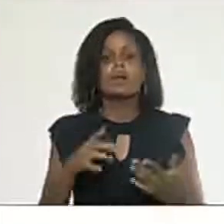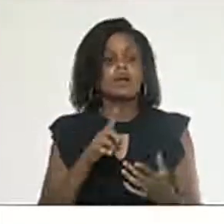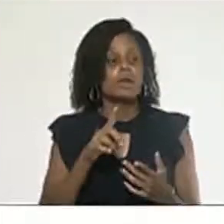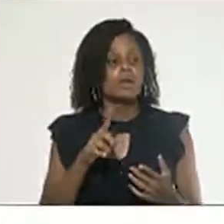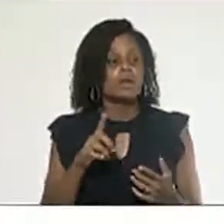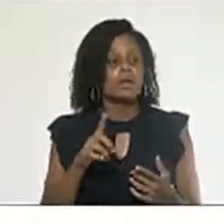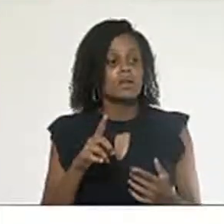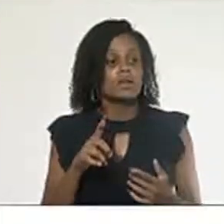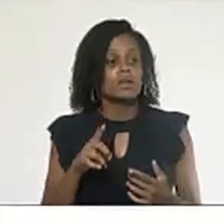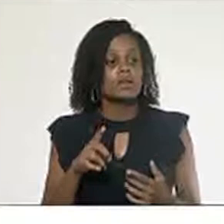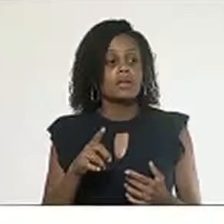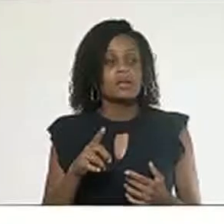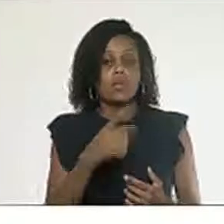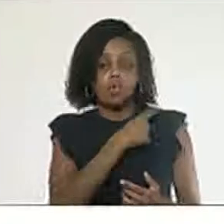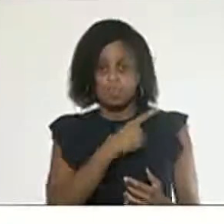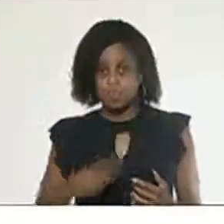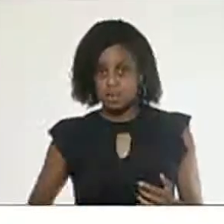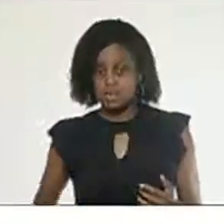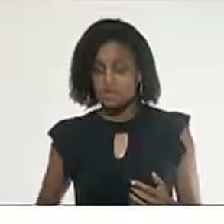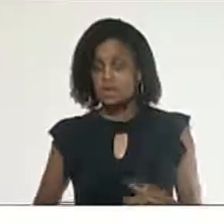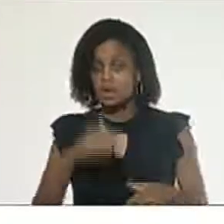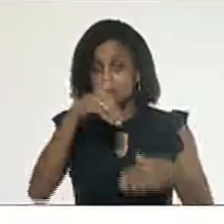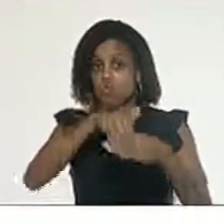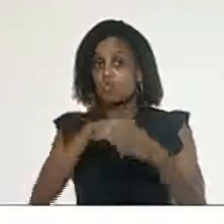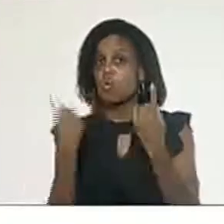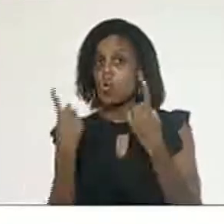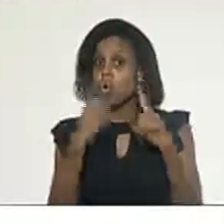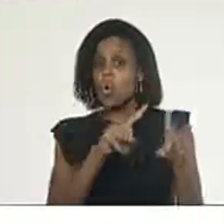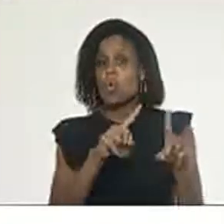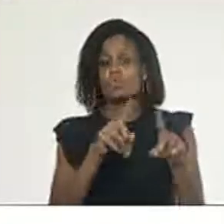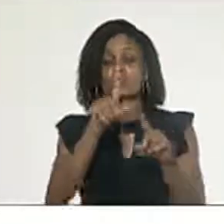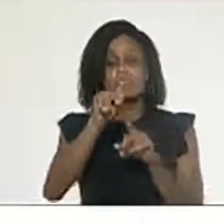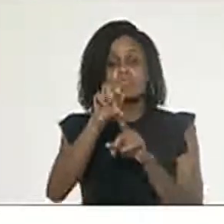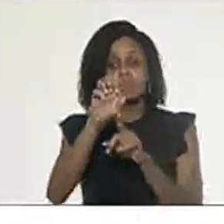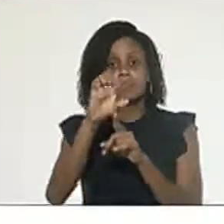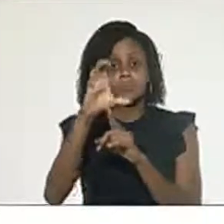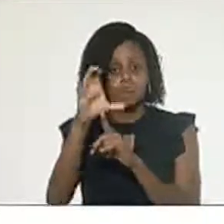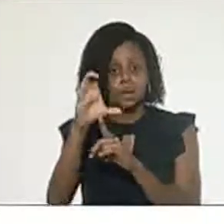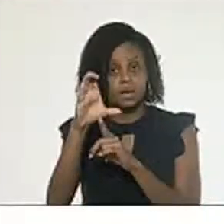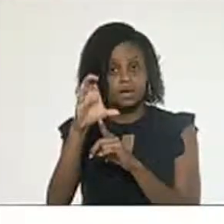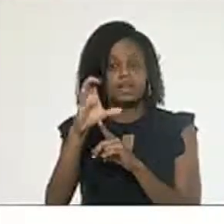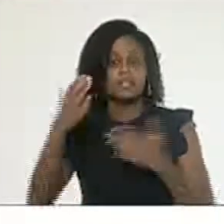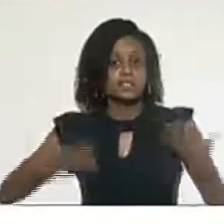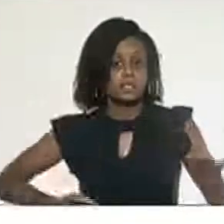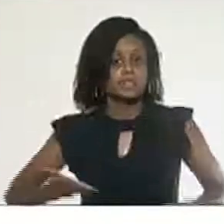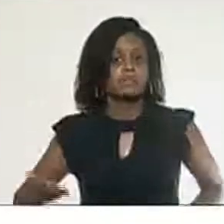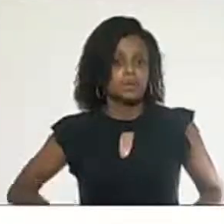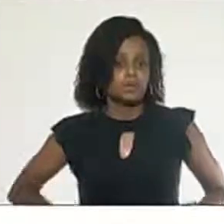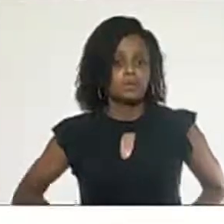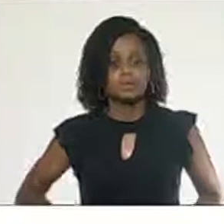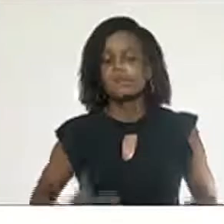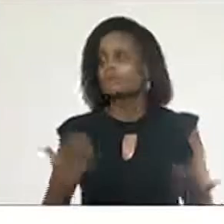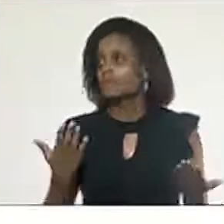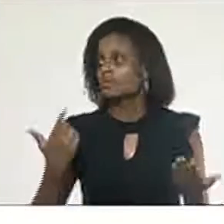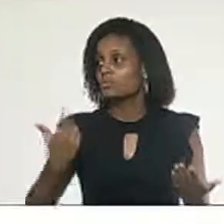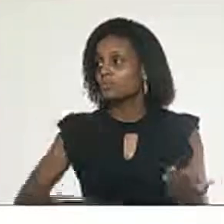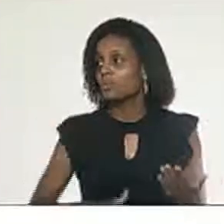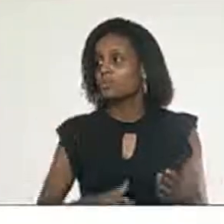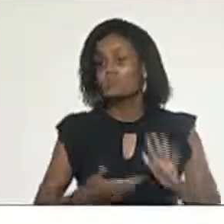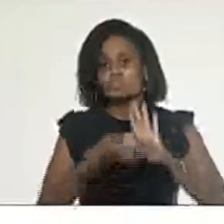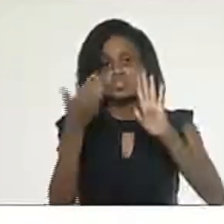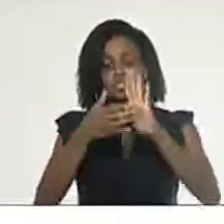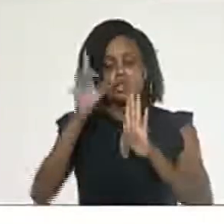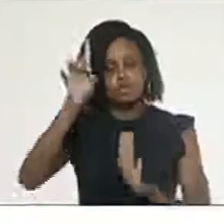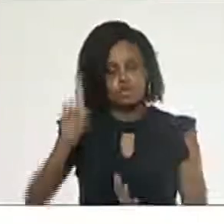da República que votou contra a PEC das domésticas. Ou seja, de novo, retirando direitos agora com